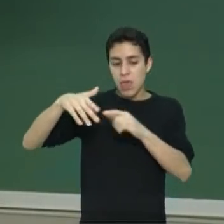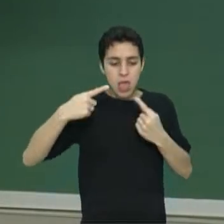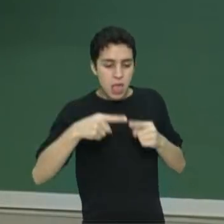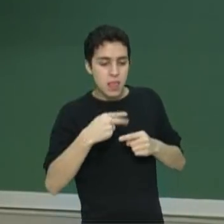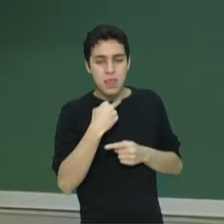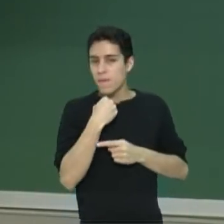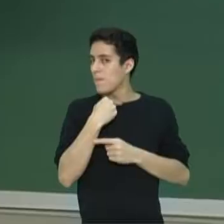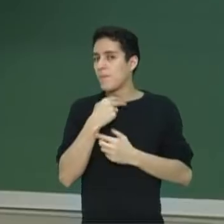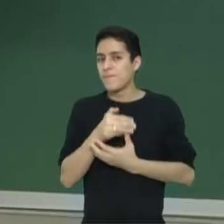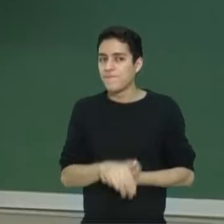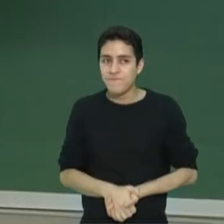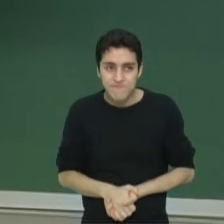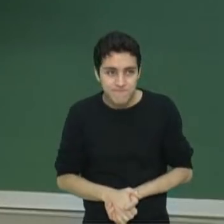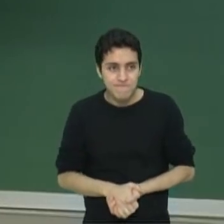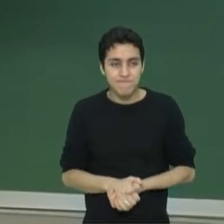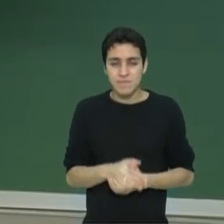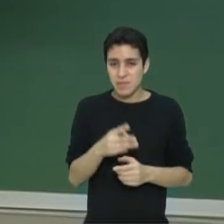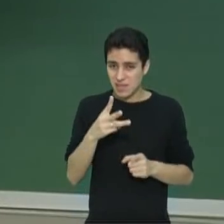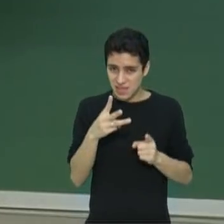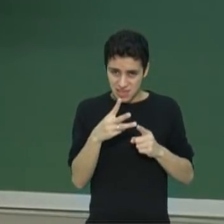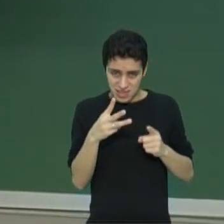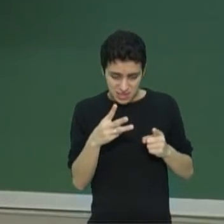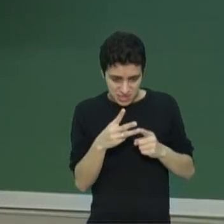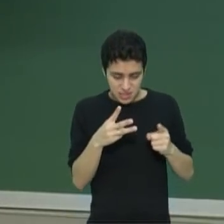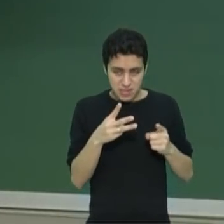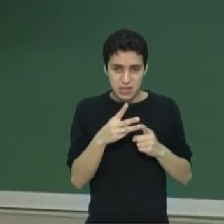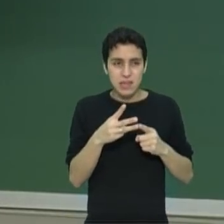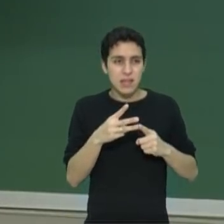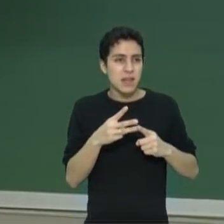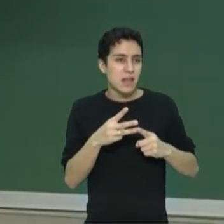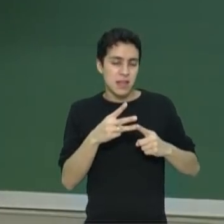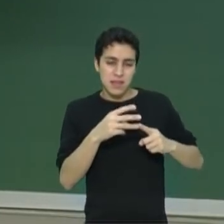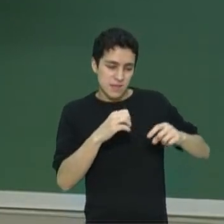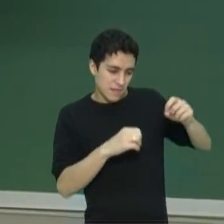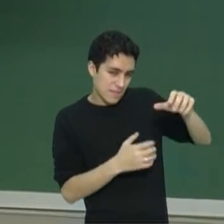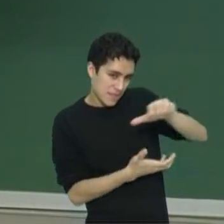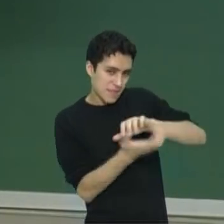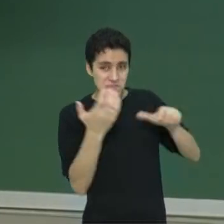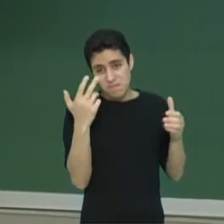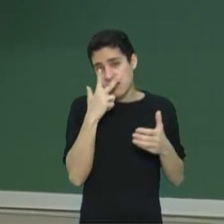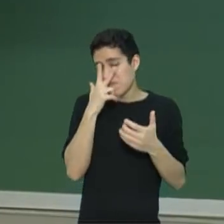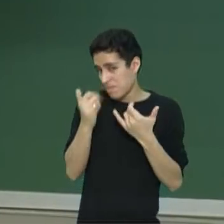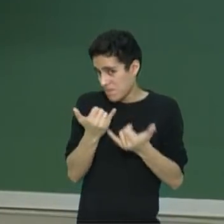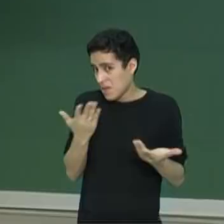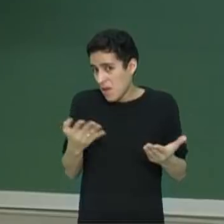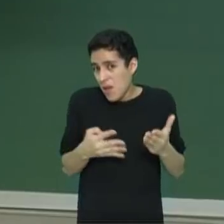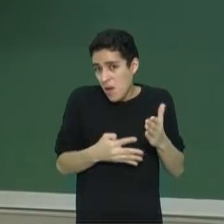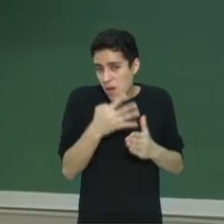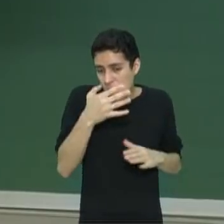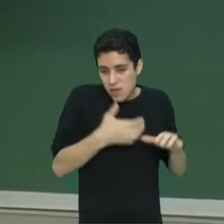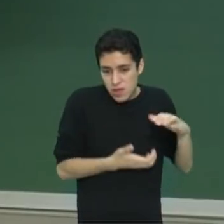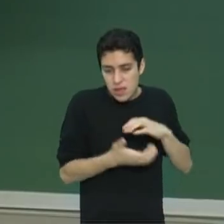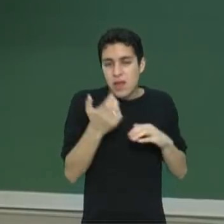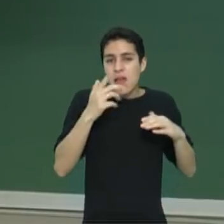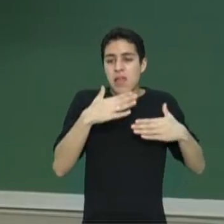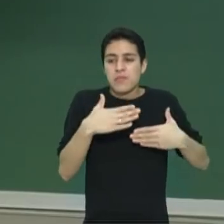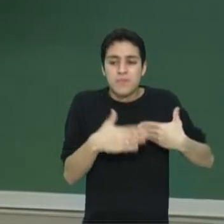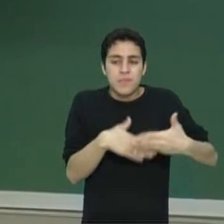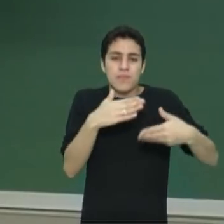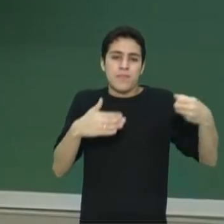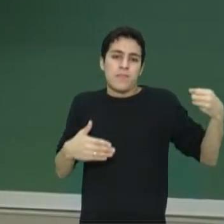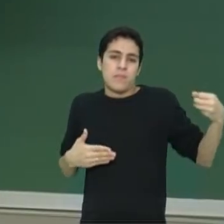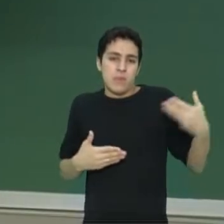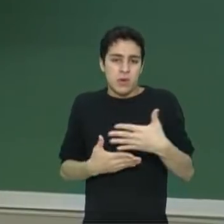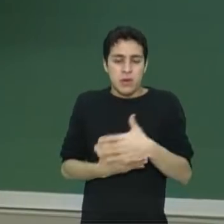terceira revolução industrial, né, tem uma terceira até uma quarta que nós estamos vivendo, que são os avanços, né, da indústria moderna, que a gente viu